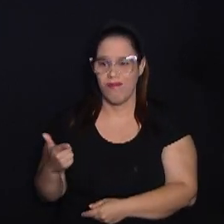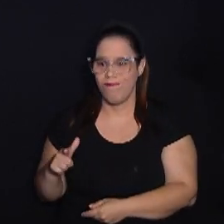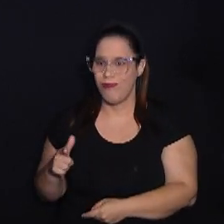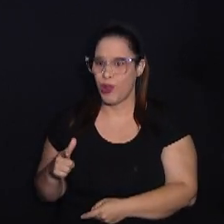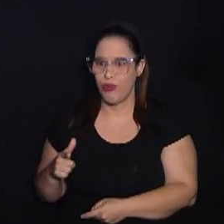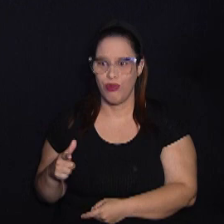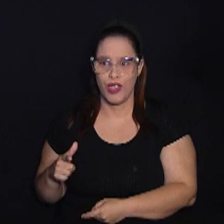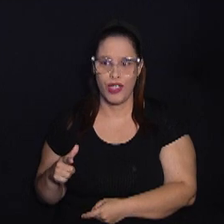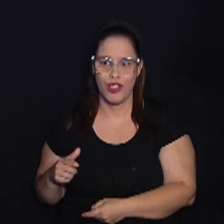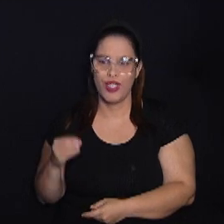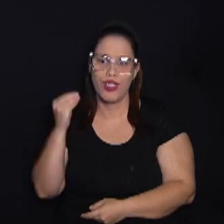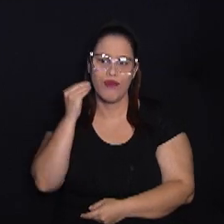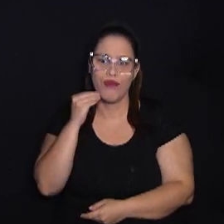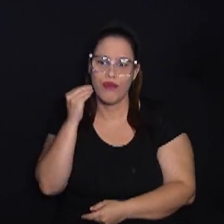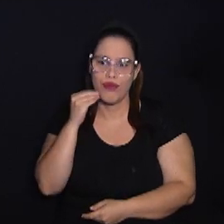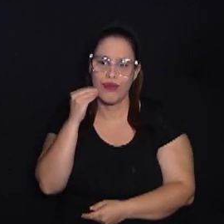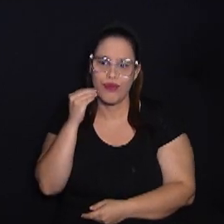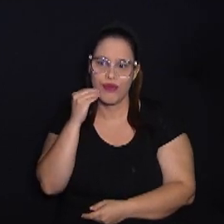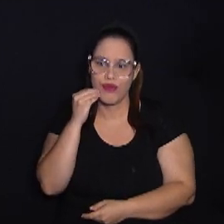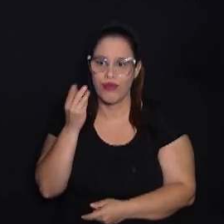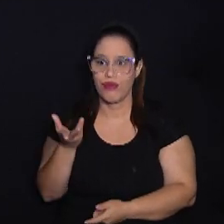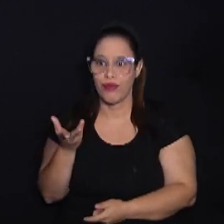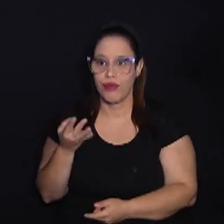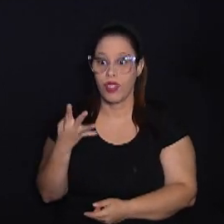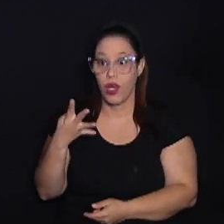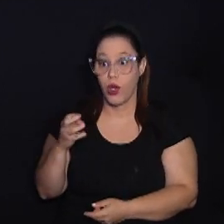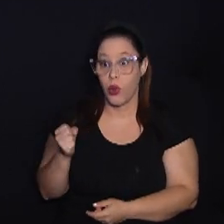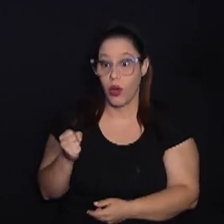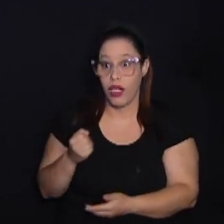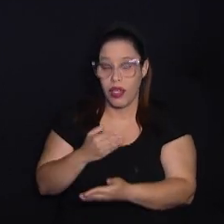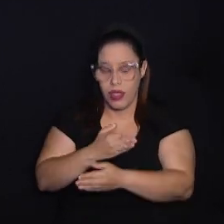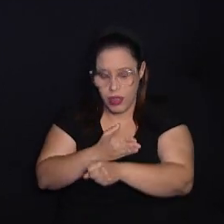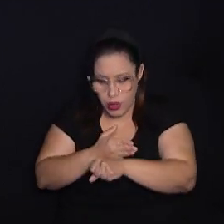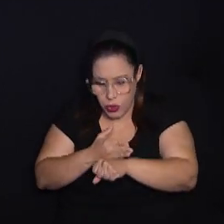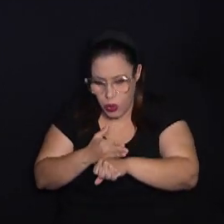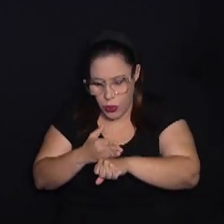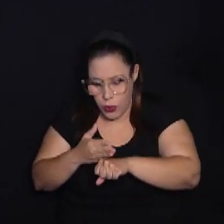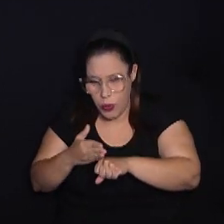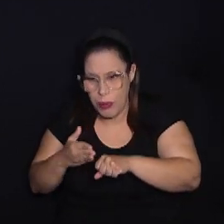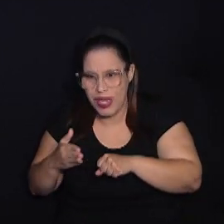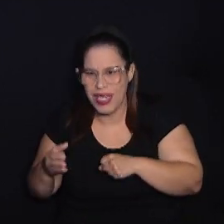área. Com 40 anos, recomeçar do zero.